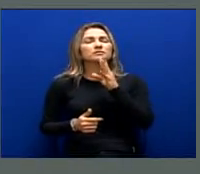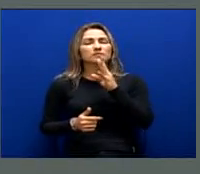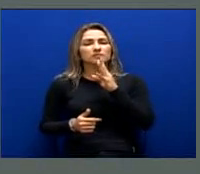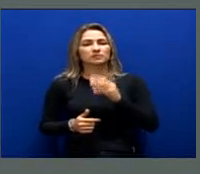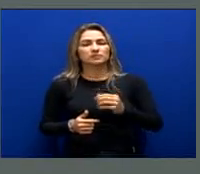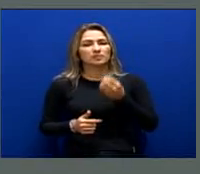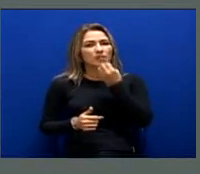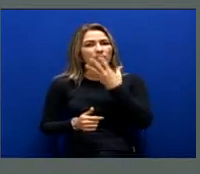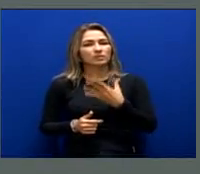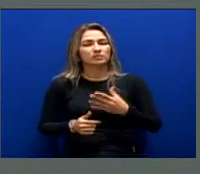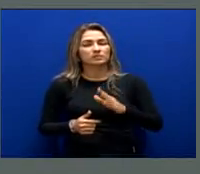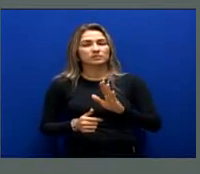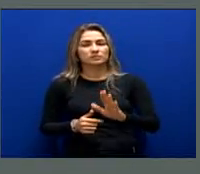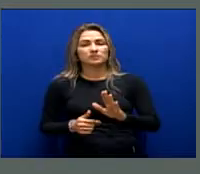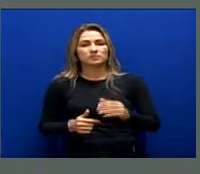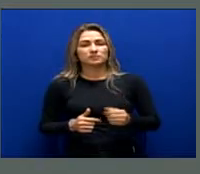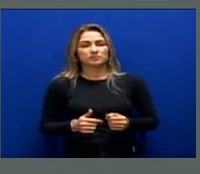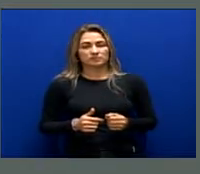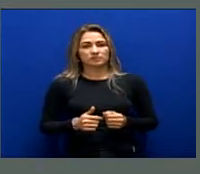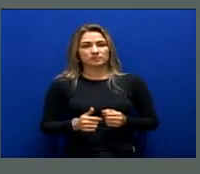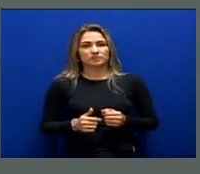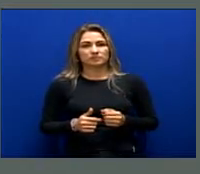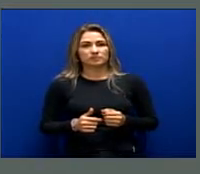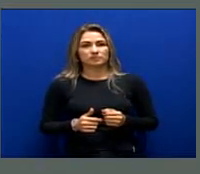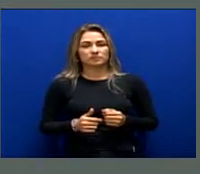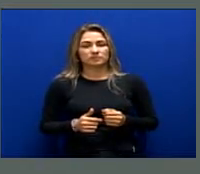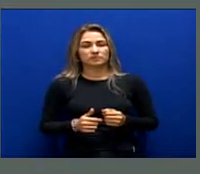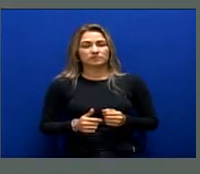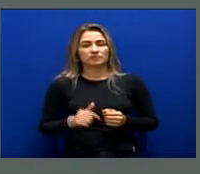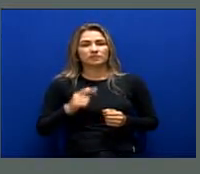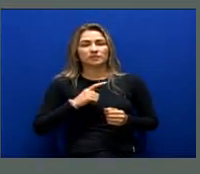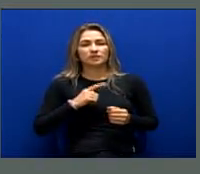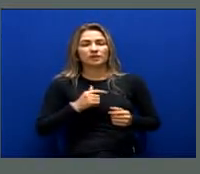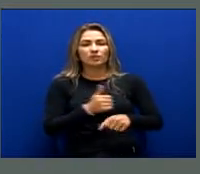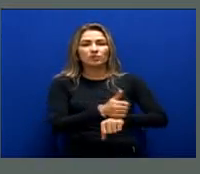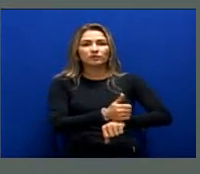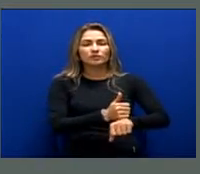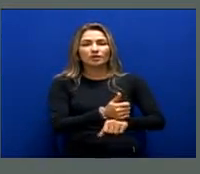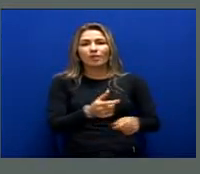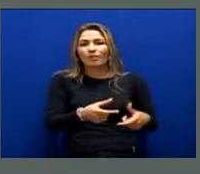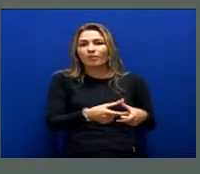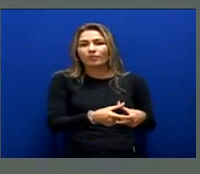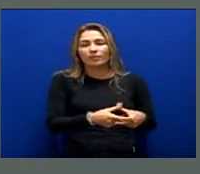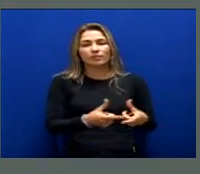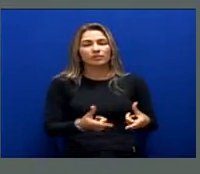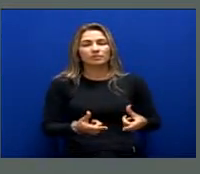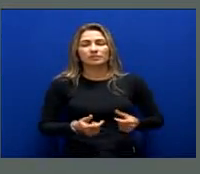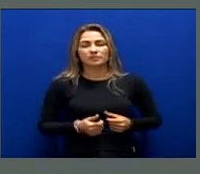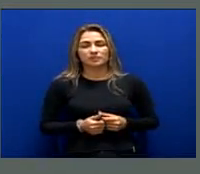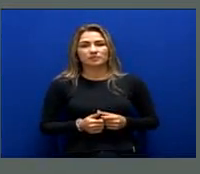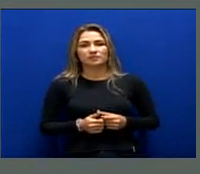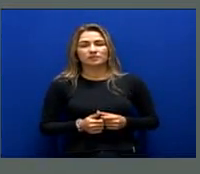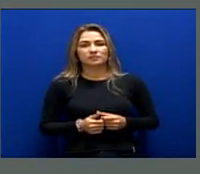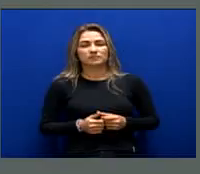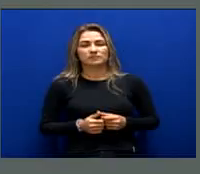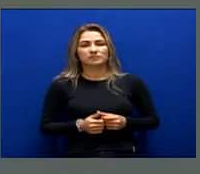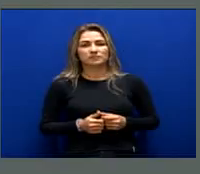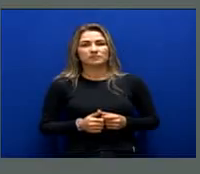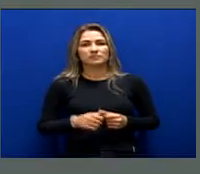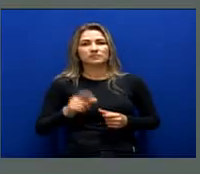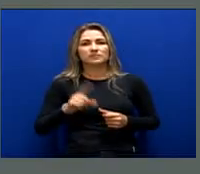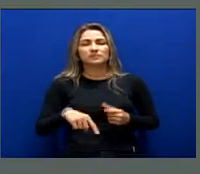falar mas assim a gente tem poucos serviços para serem ofertado e com a fragilidade que a gente possui na rede